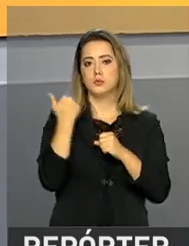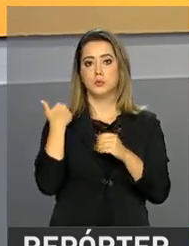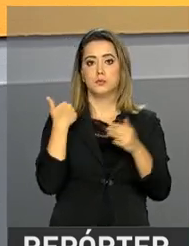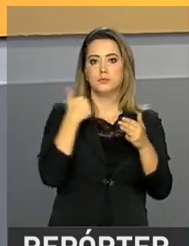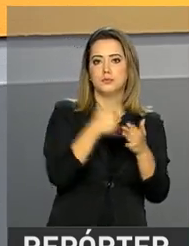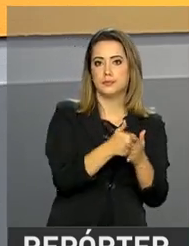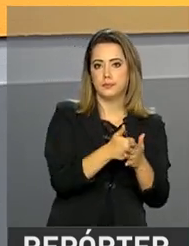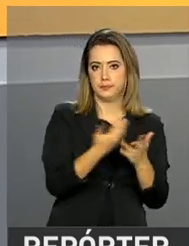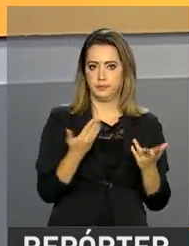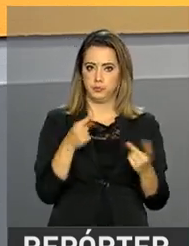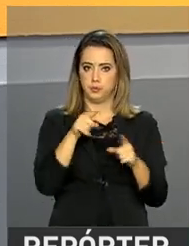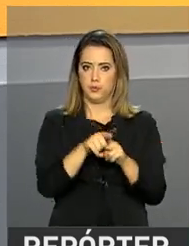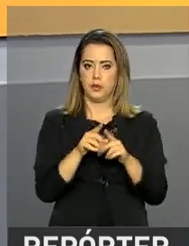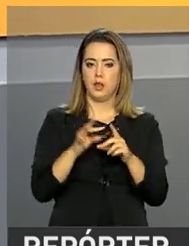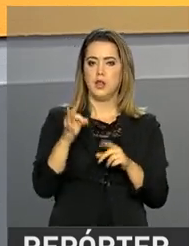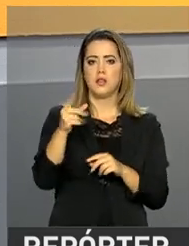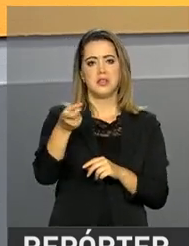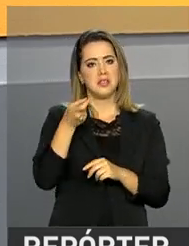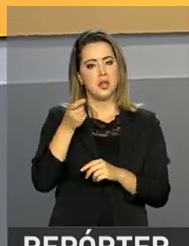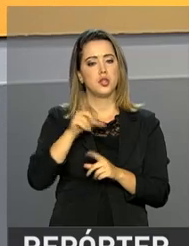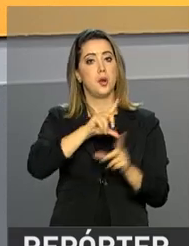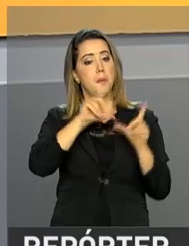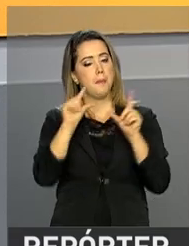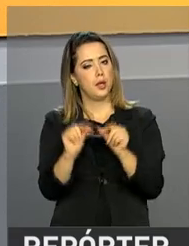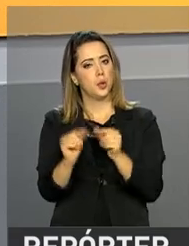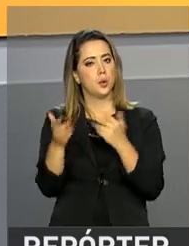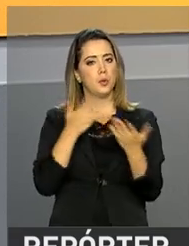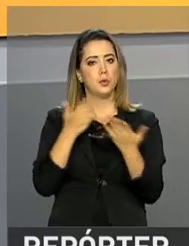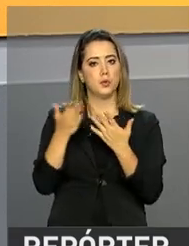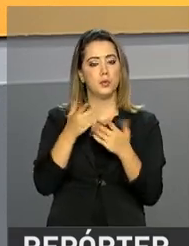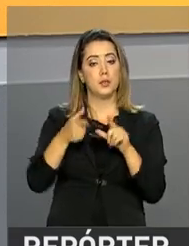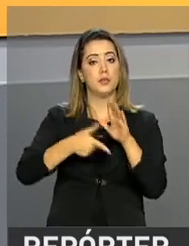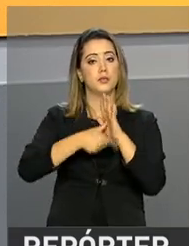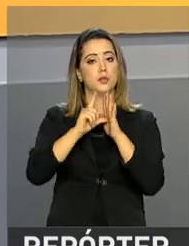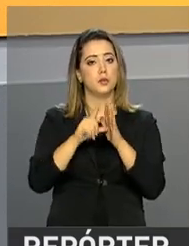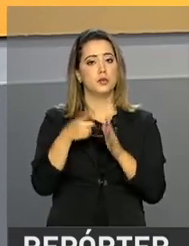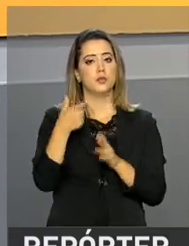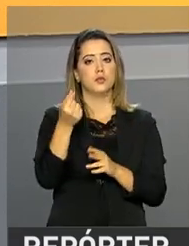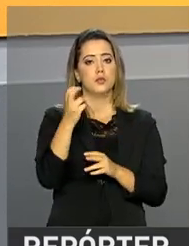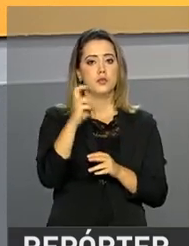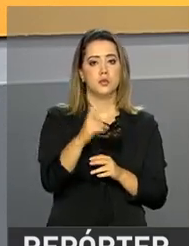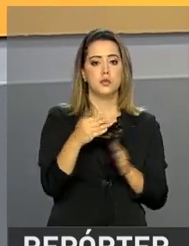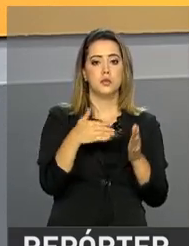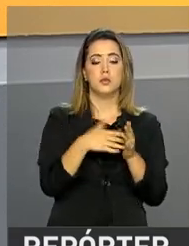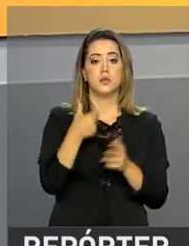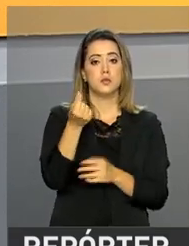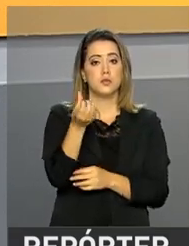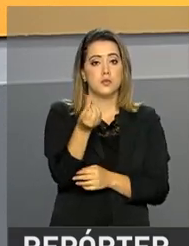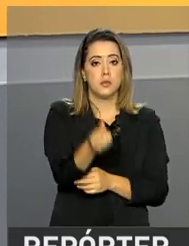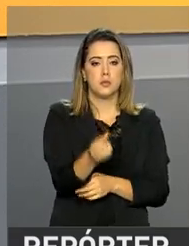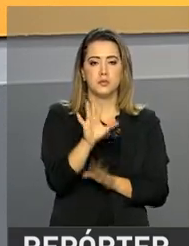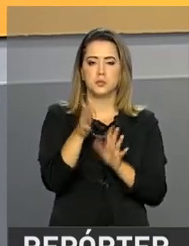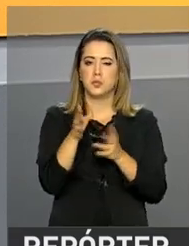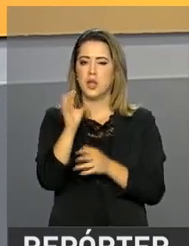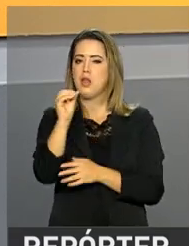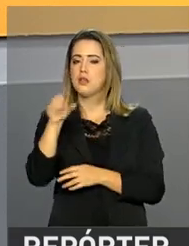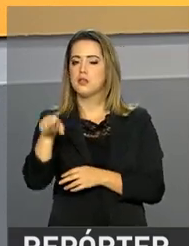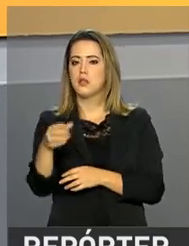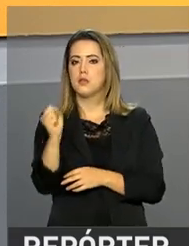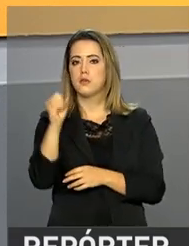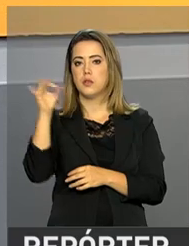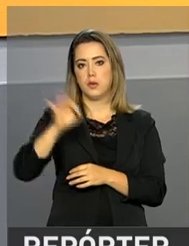essa taxa de crescimento foi menor do que o período anterior de 2015 e 2016 quando ficou de 0